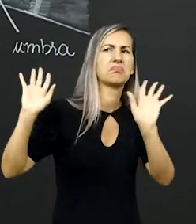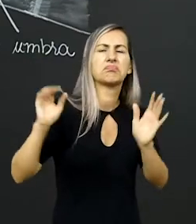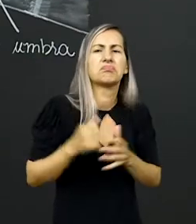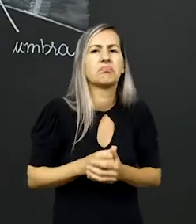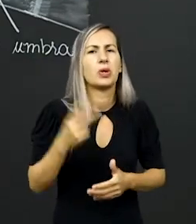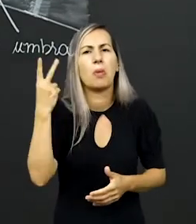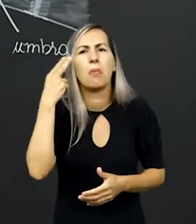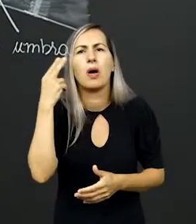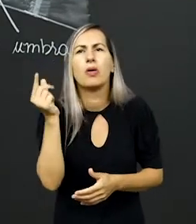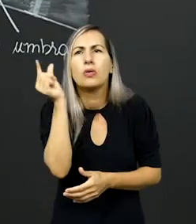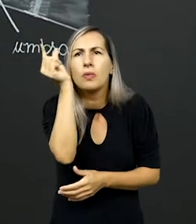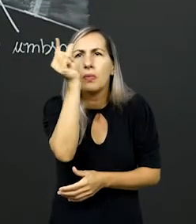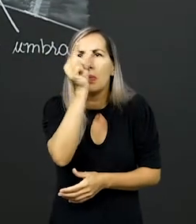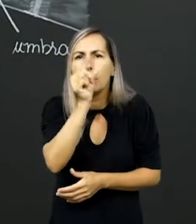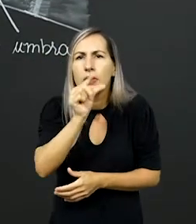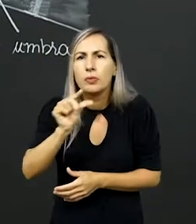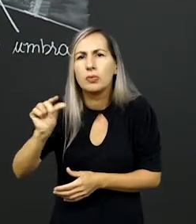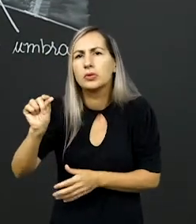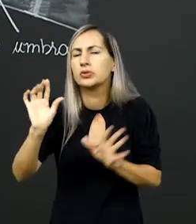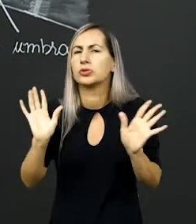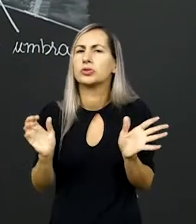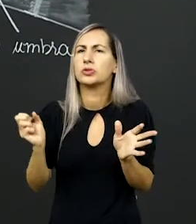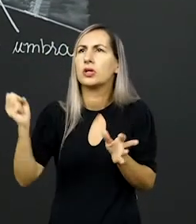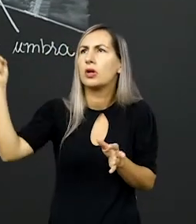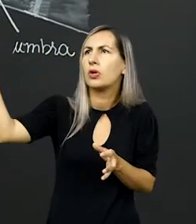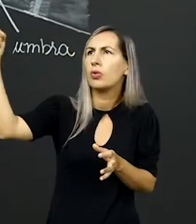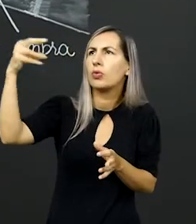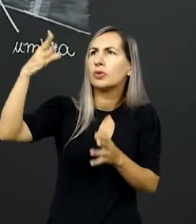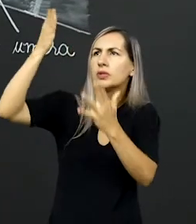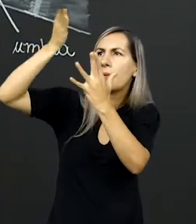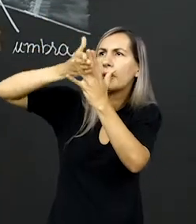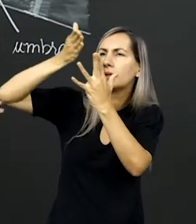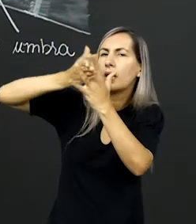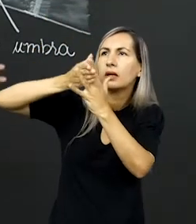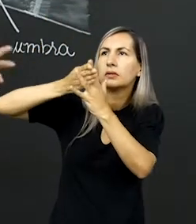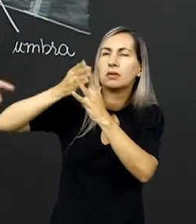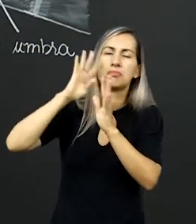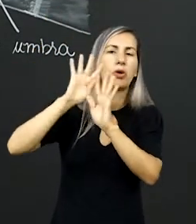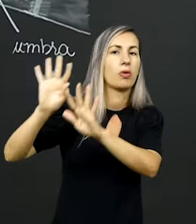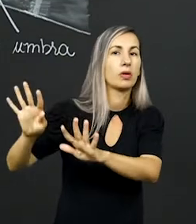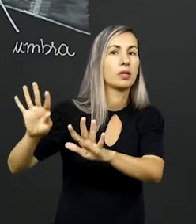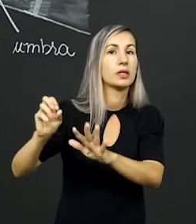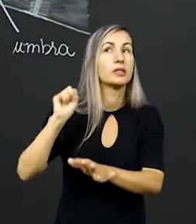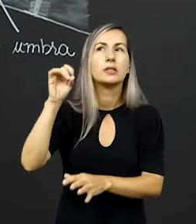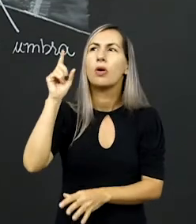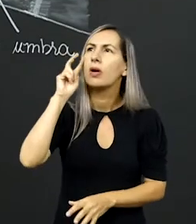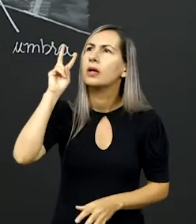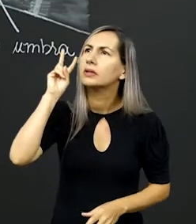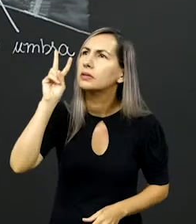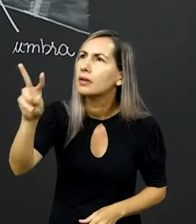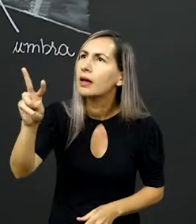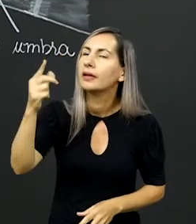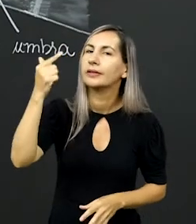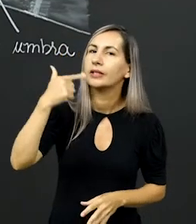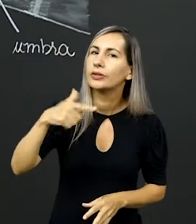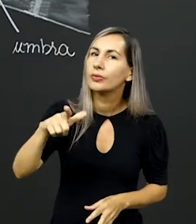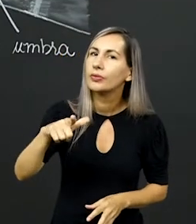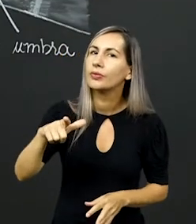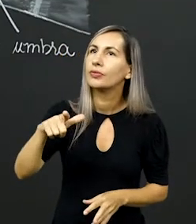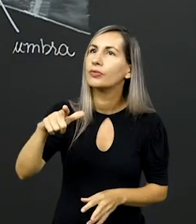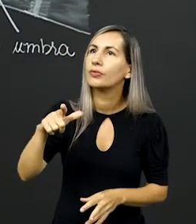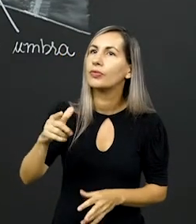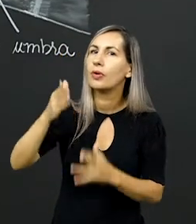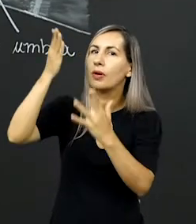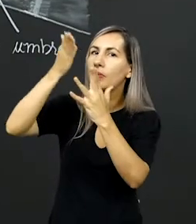a lua minguante, tá iluminada só pela metade e não olha mais. Porque se você olhar de novo, você vê que daqui a pouco ela está toda